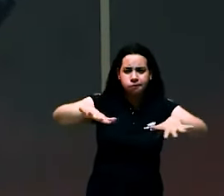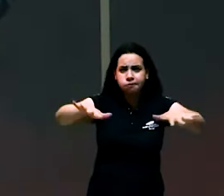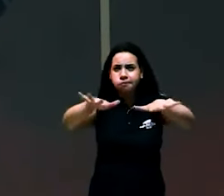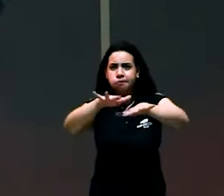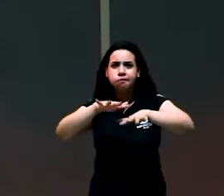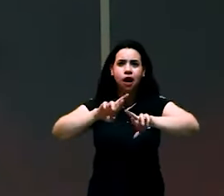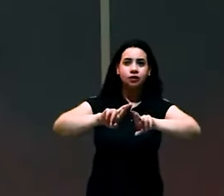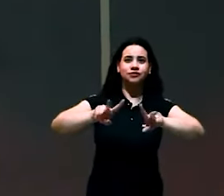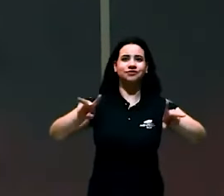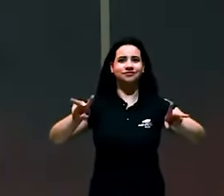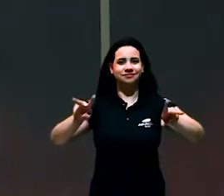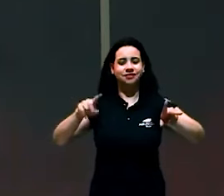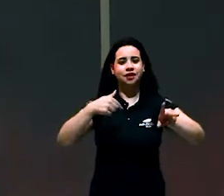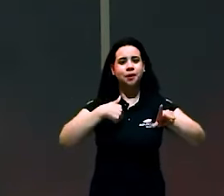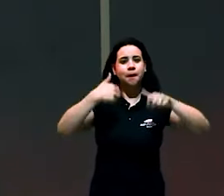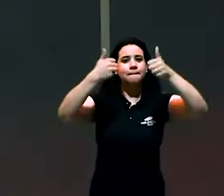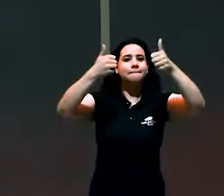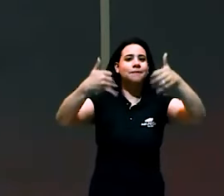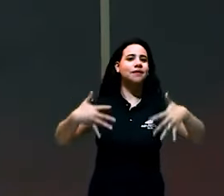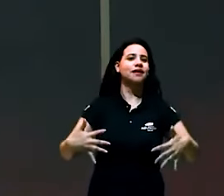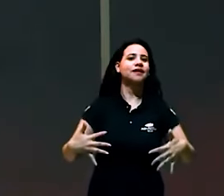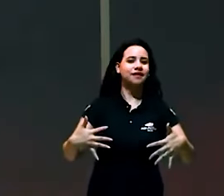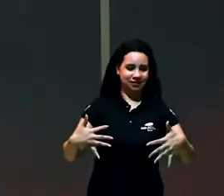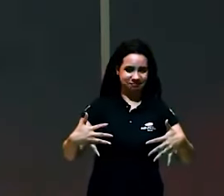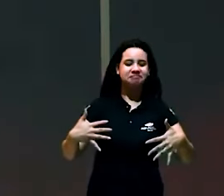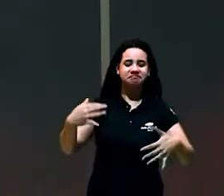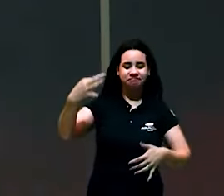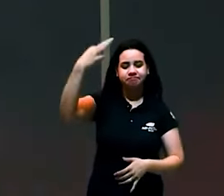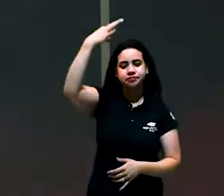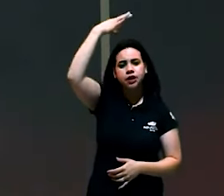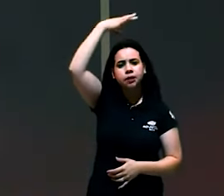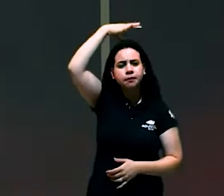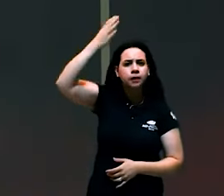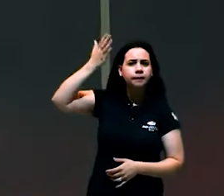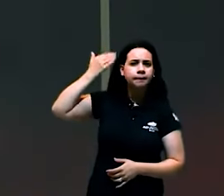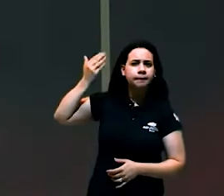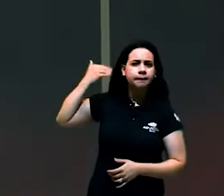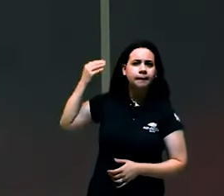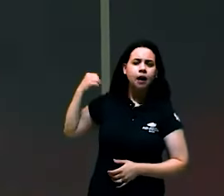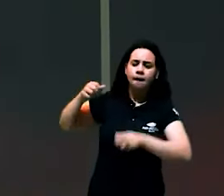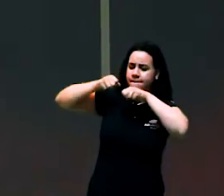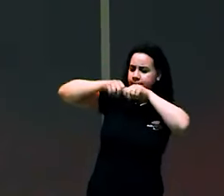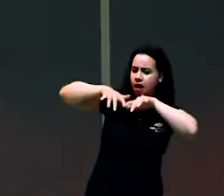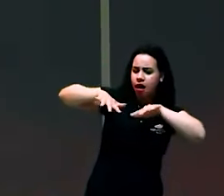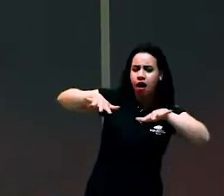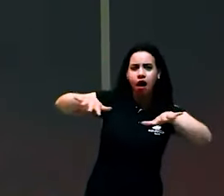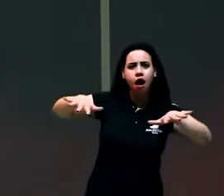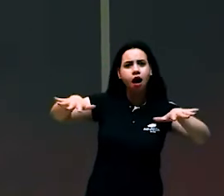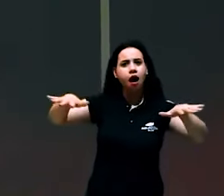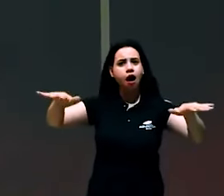a origem do movimento do Espírito Santo que se deu no nosso